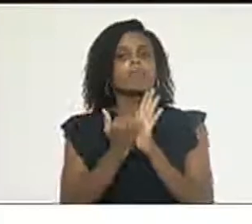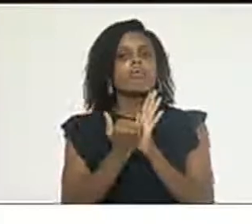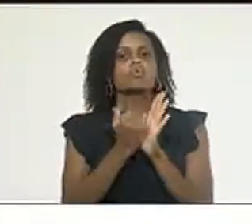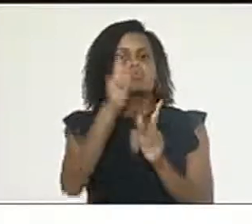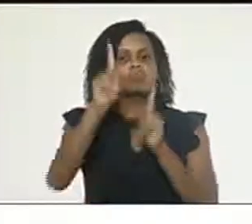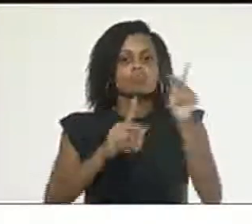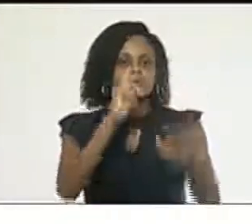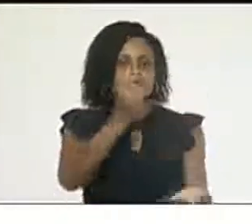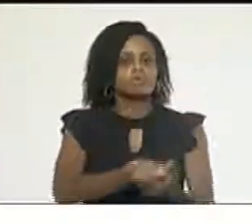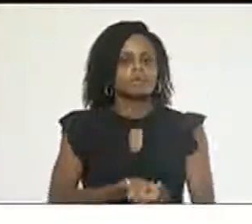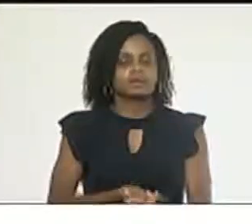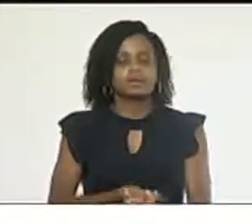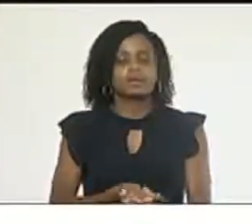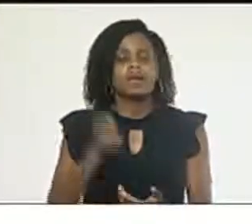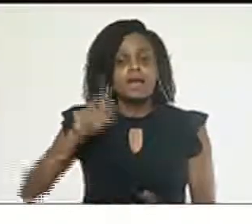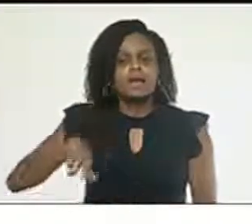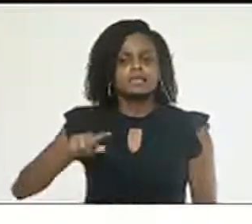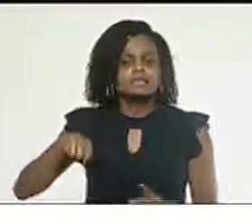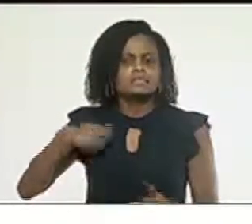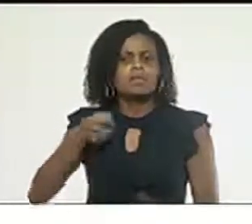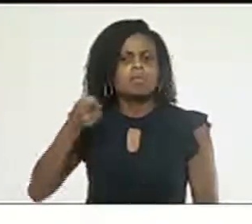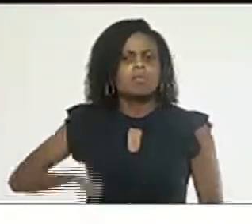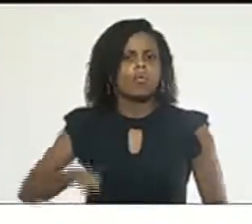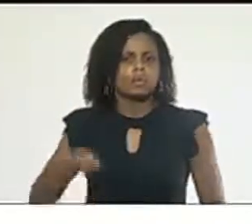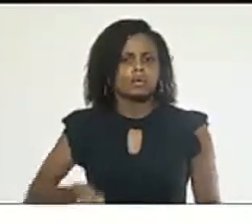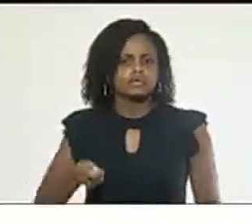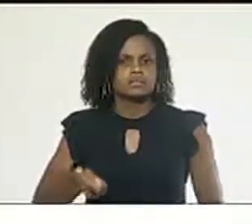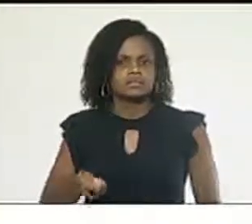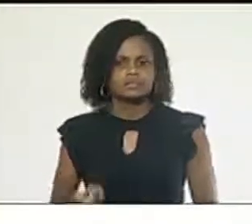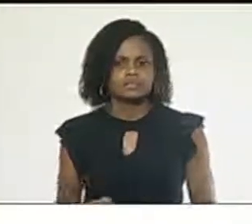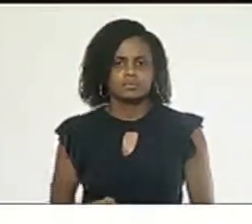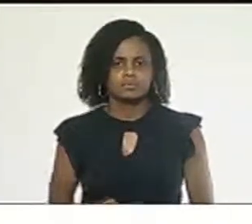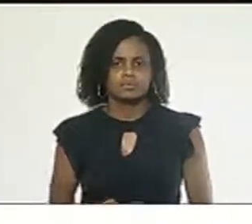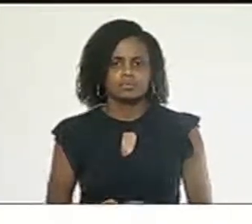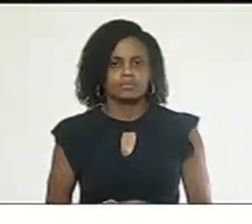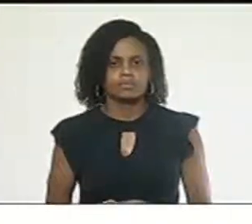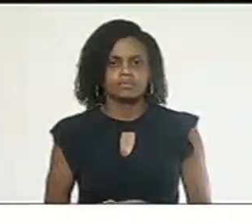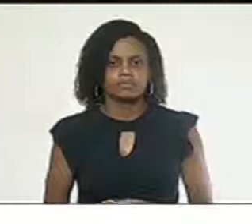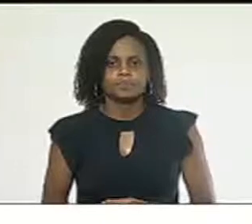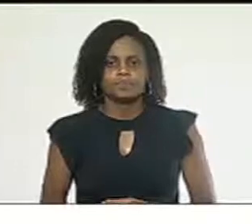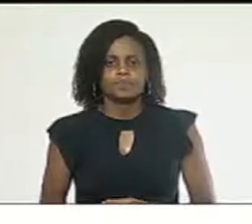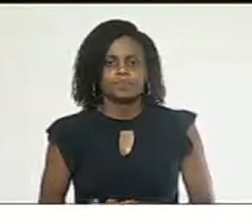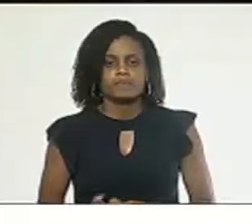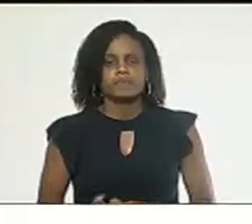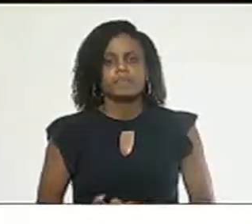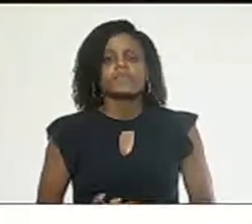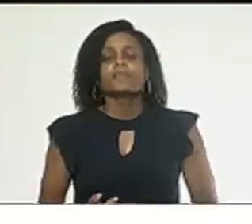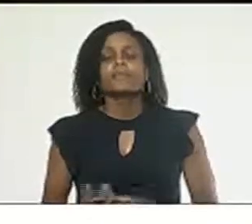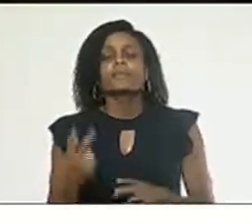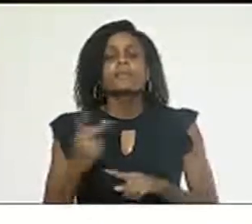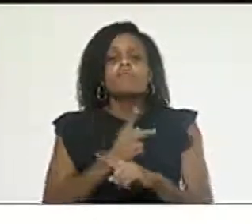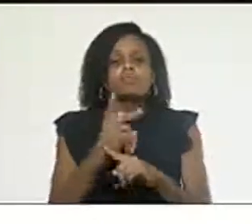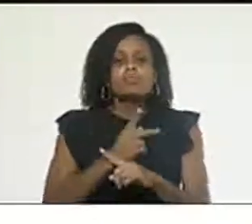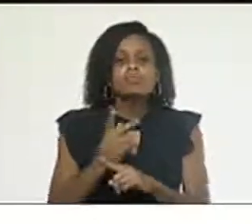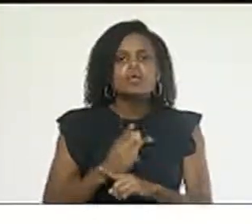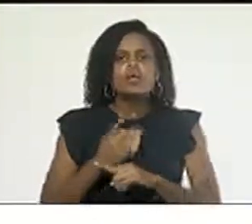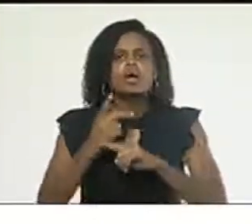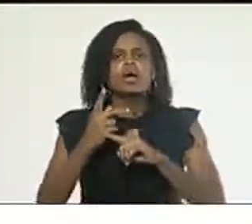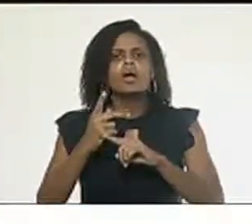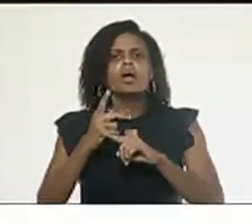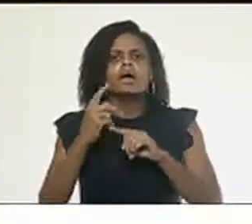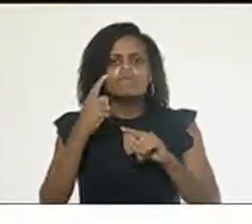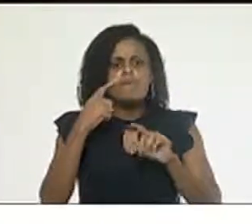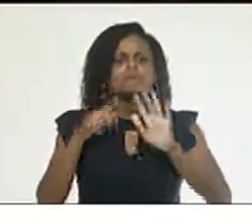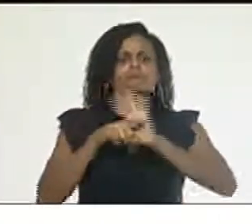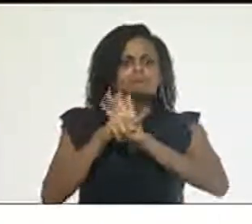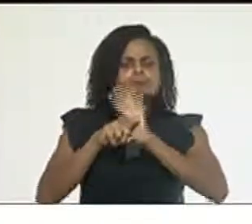obrigação, não é nenhum favor. Buscar transparência, prestação de contas, tem